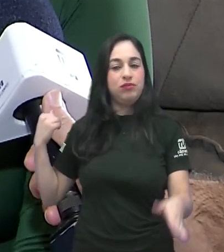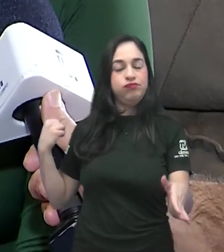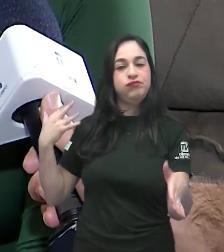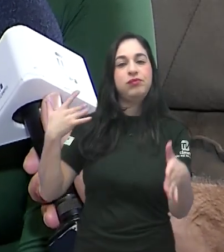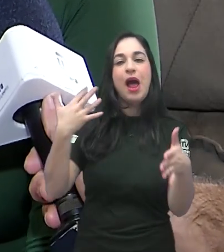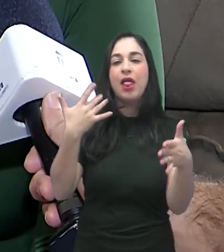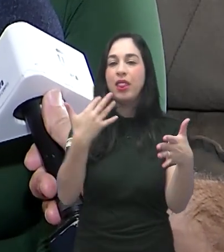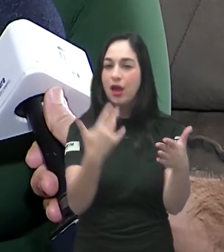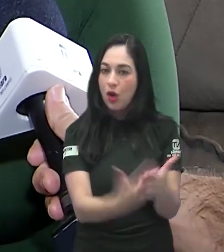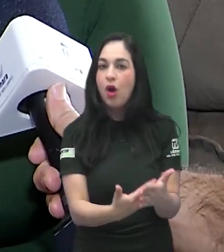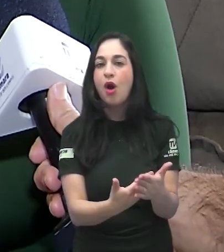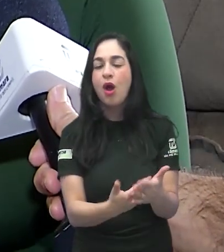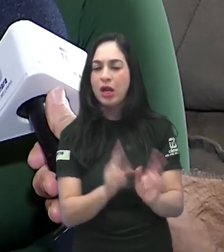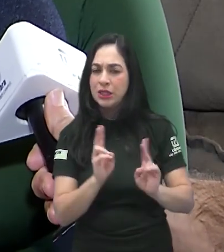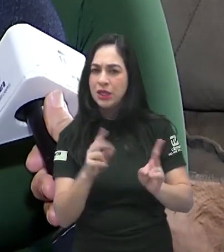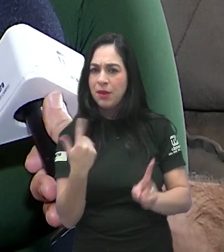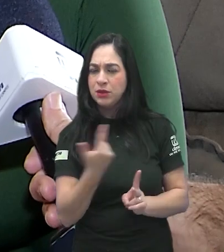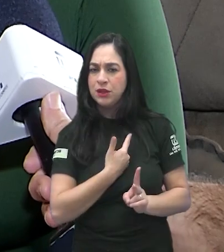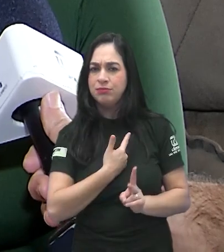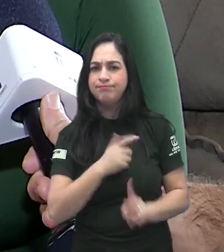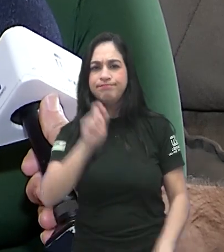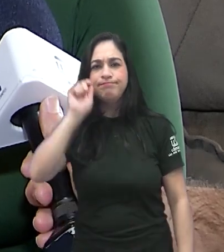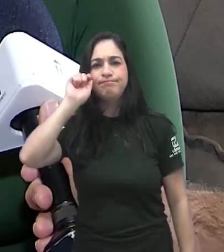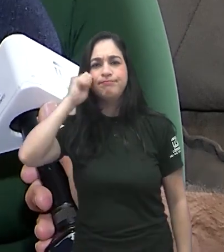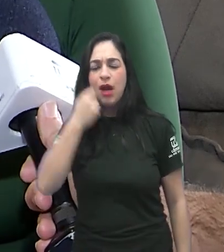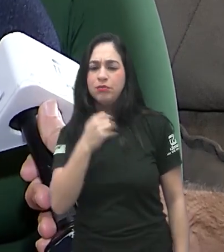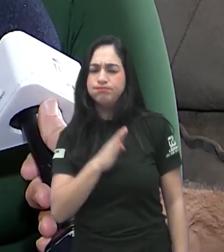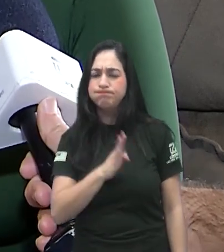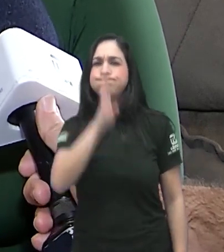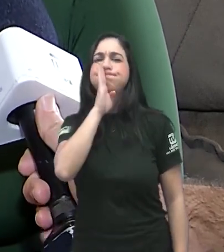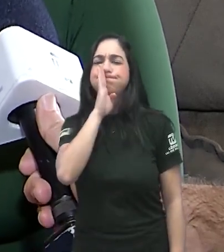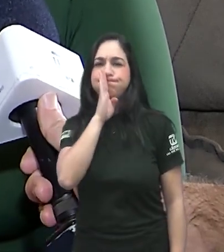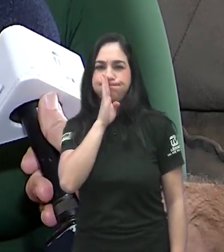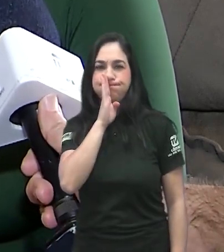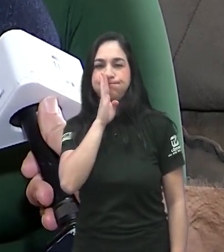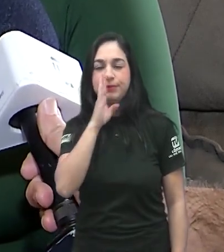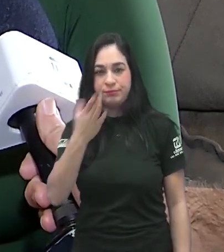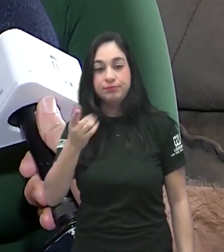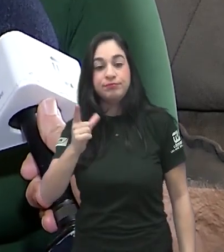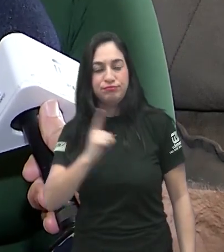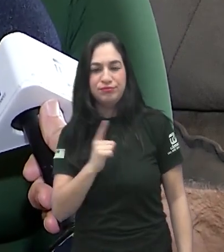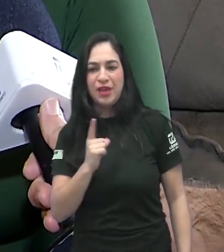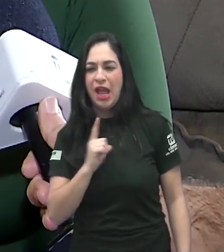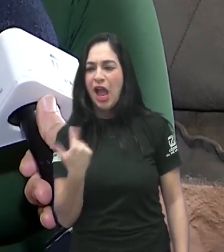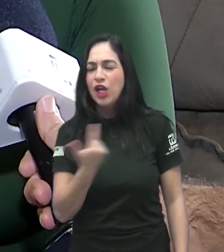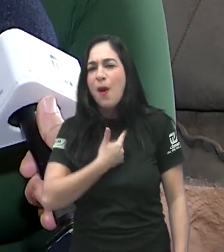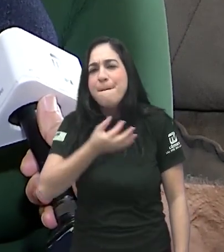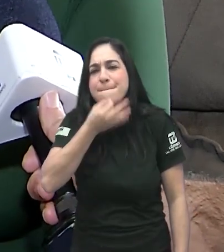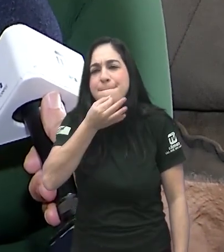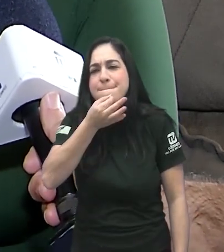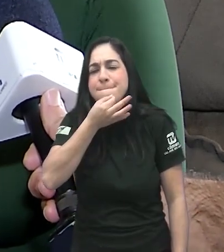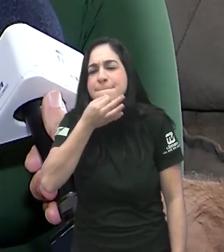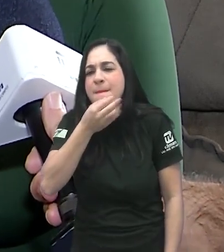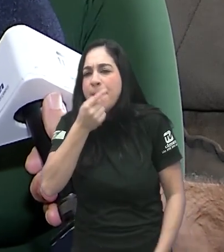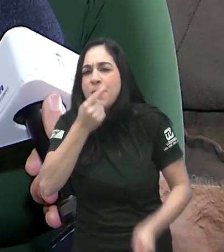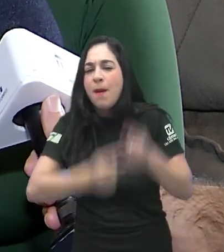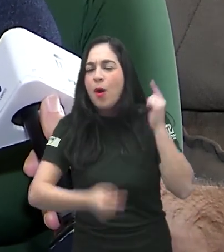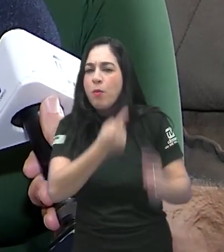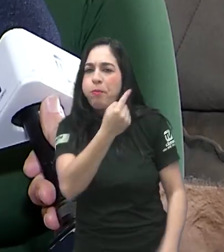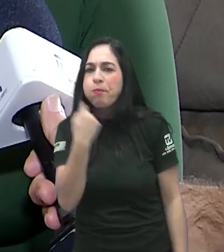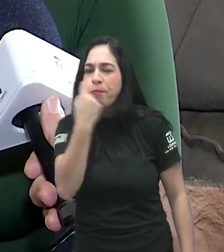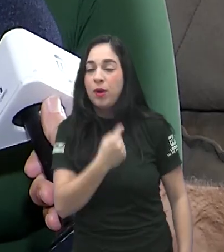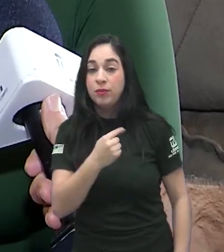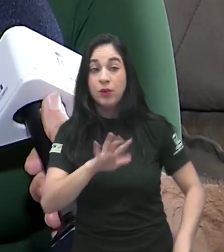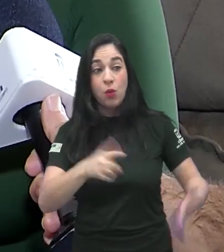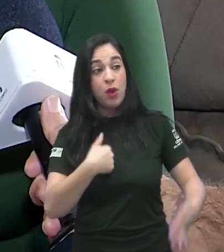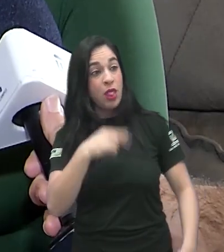ele ser negro, é pela nossa voz ter sido silenciada há todos esses anos, a toda essa colonização. E para mim, ver uma